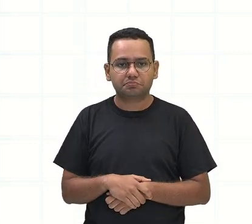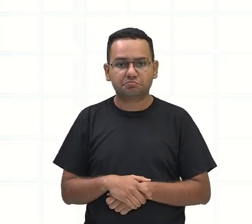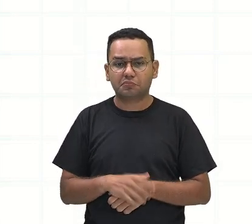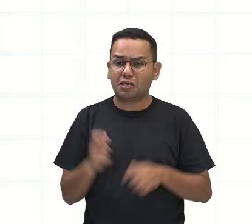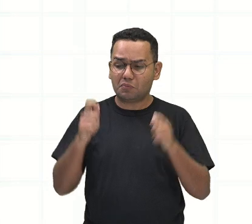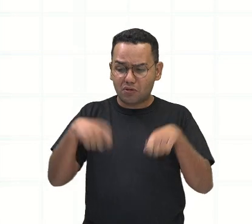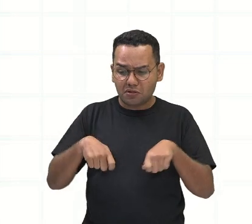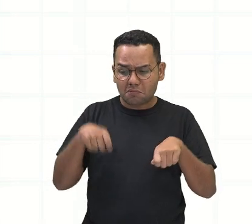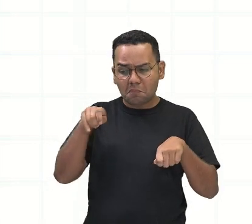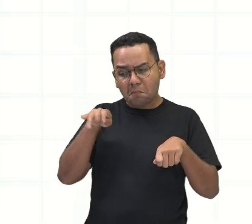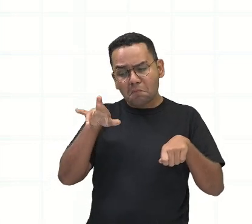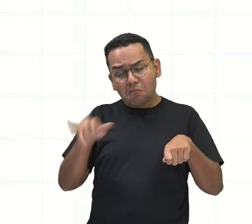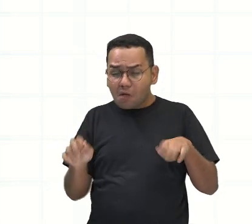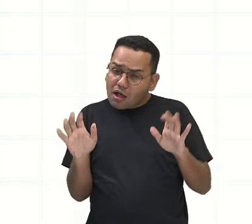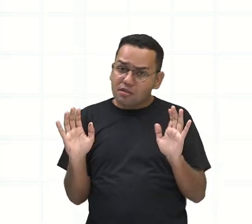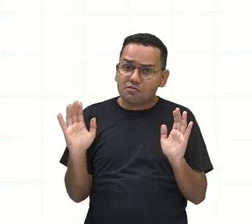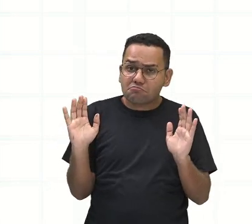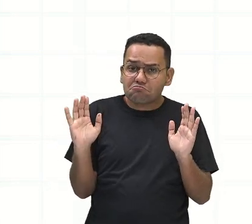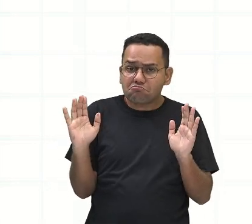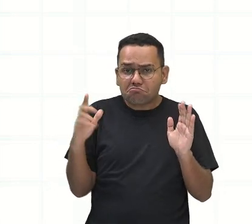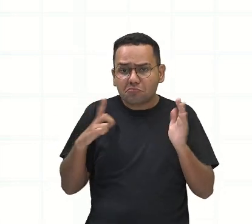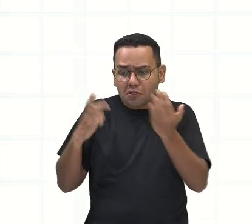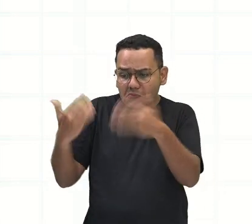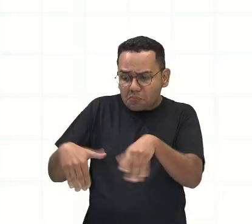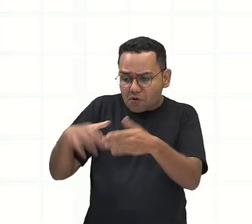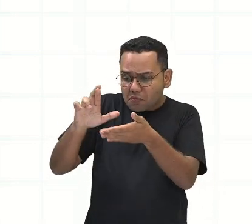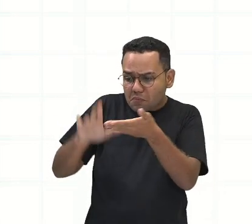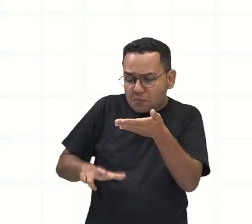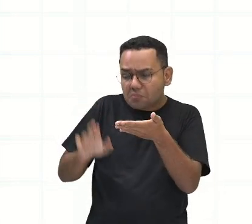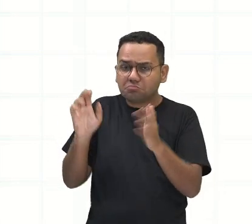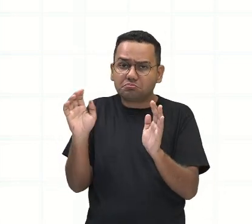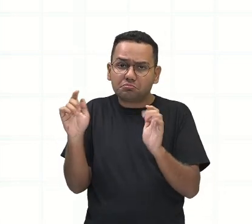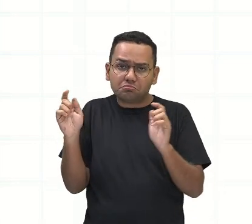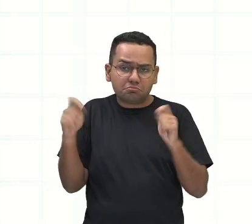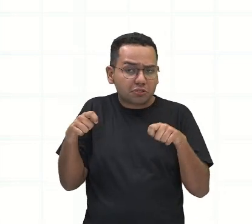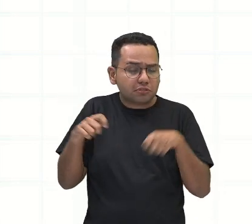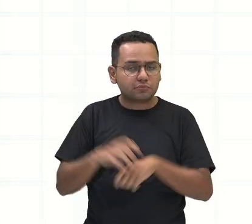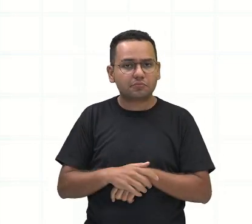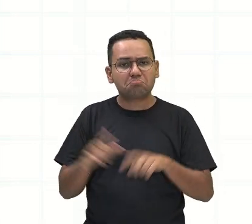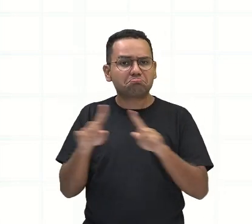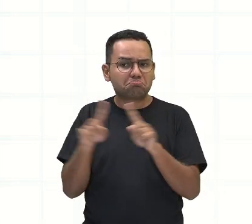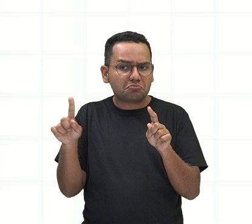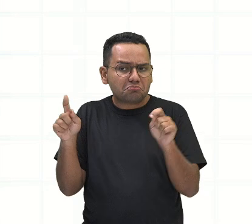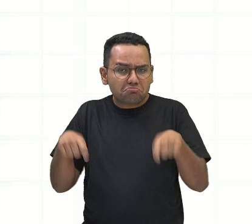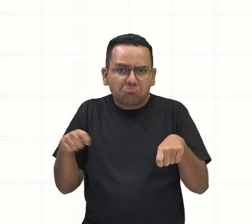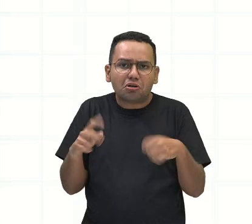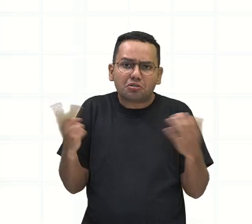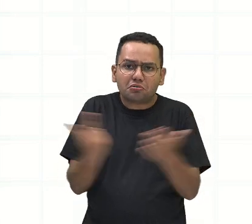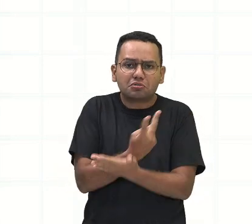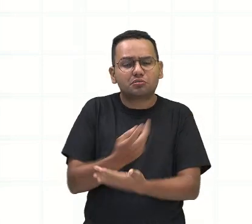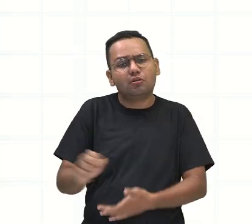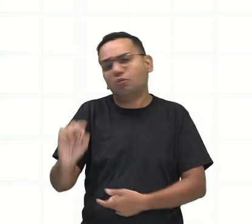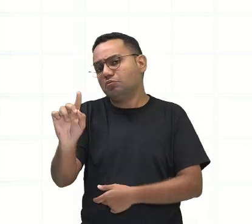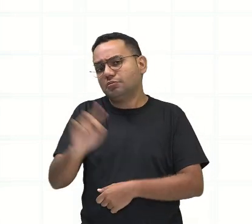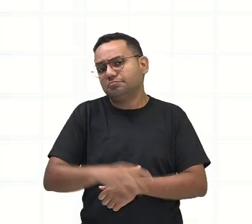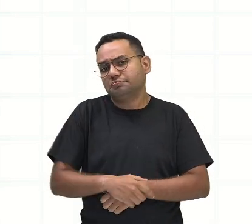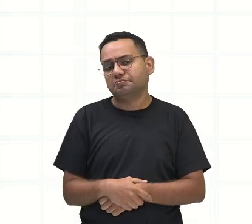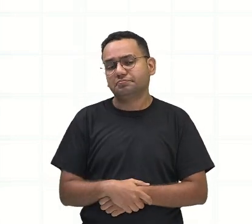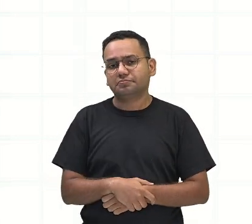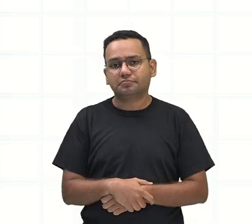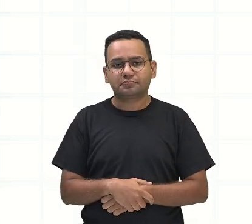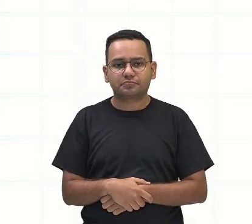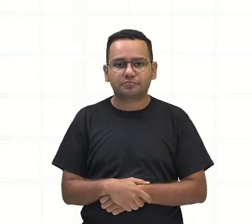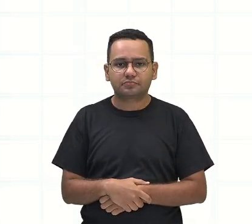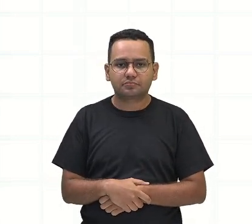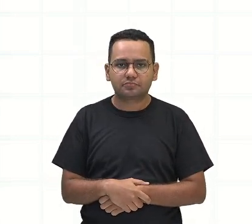feito a prova, é possível, ele não tem certeza daquilo, né? Pode ter acontecido ou pode não ter